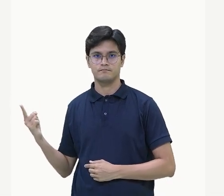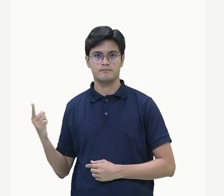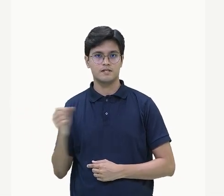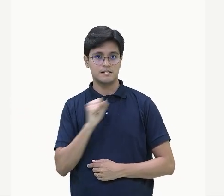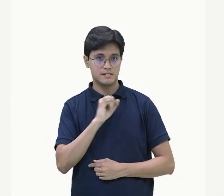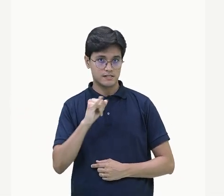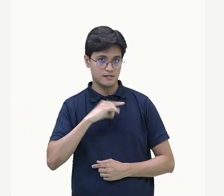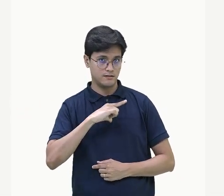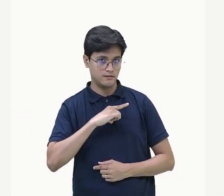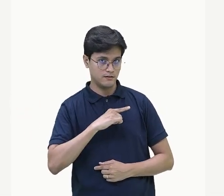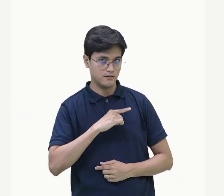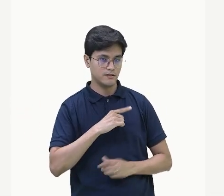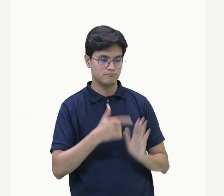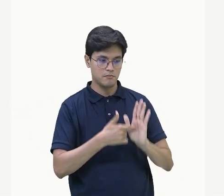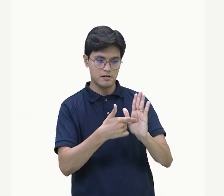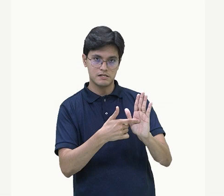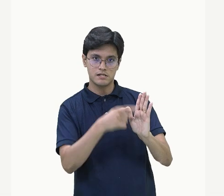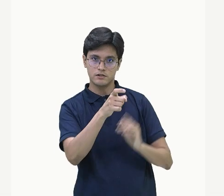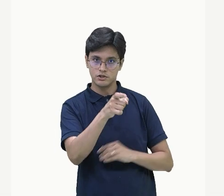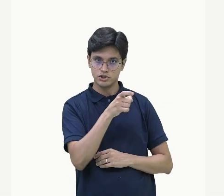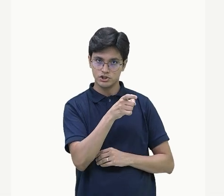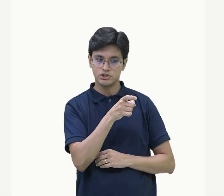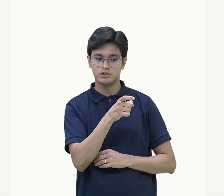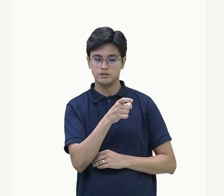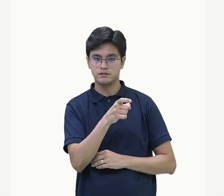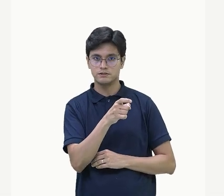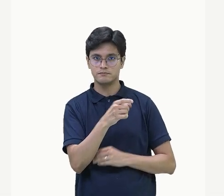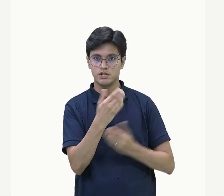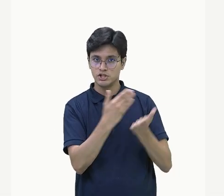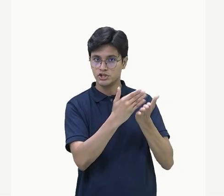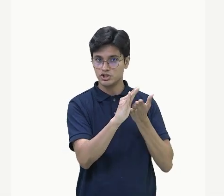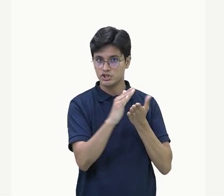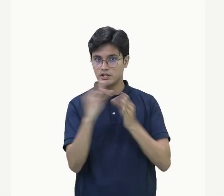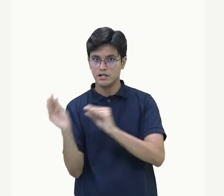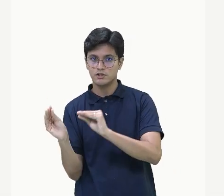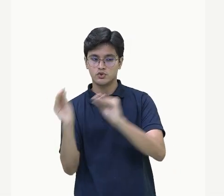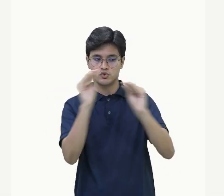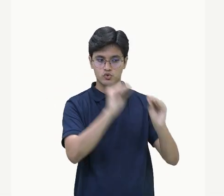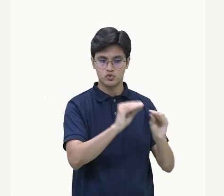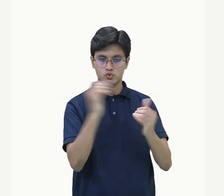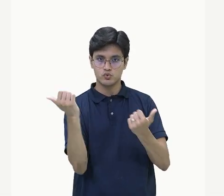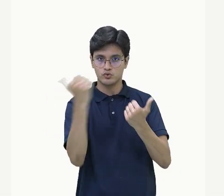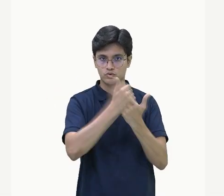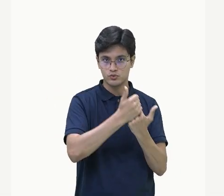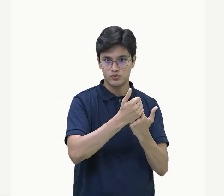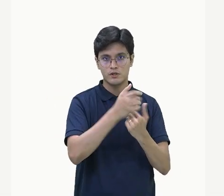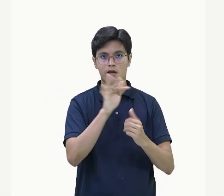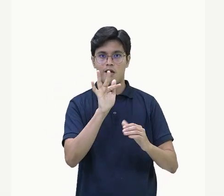x, a gente vai substituir por f de x, que é aqui, ó.